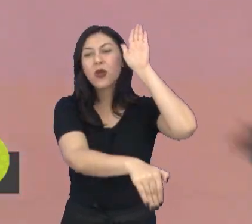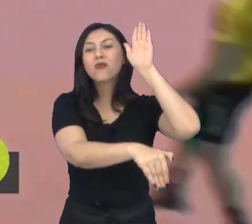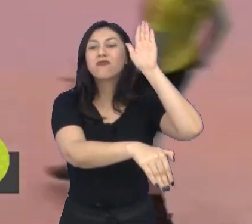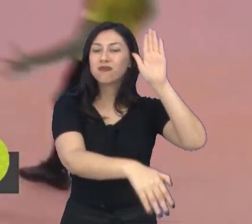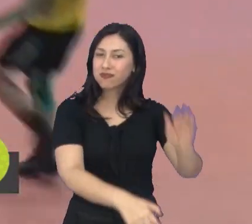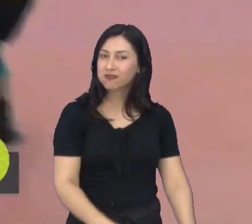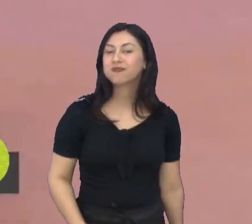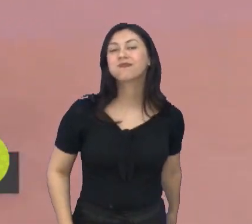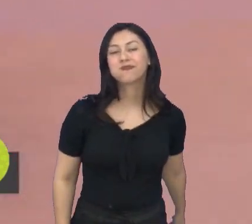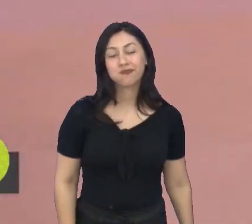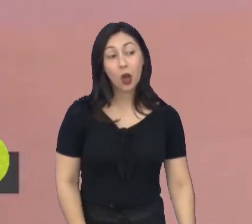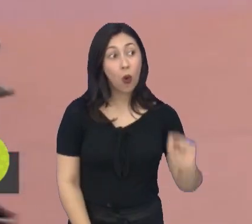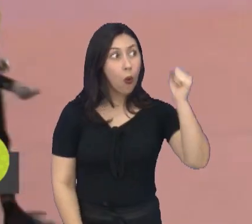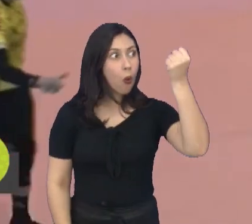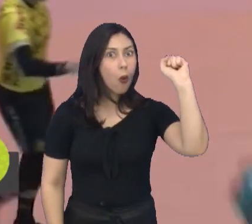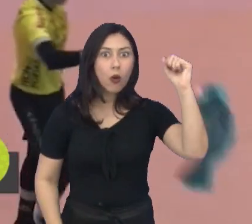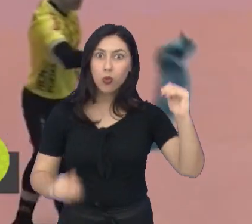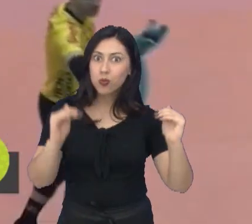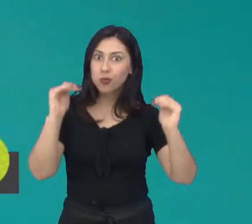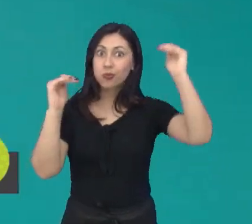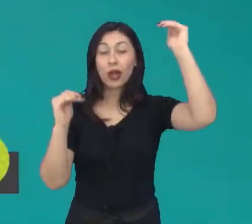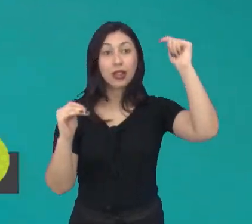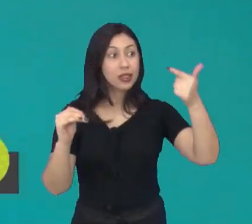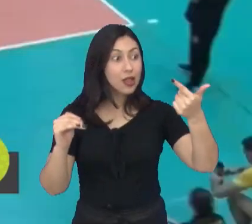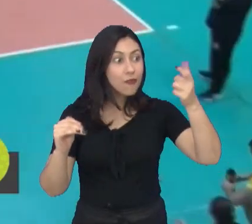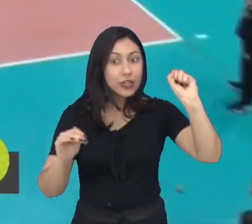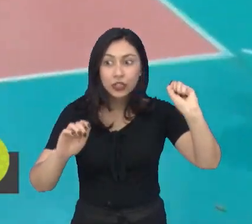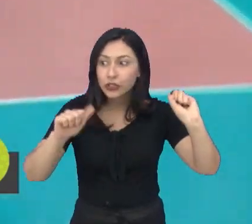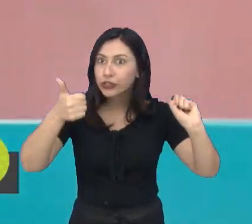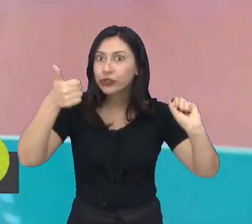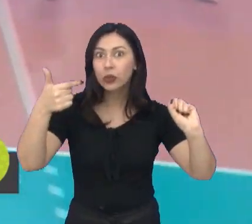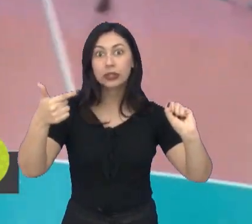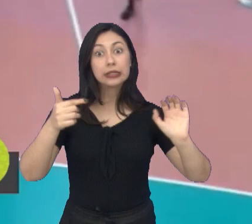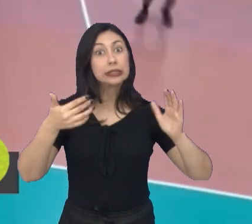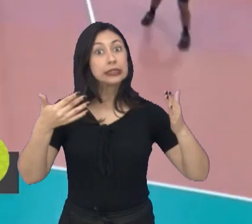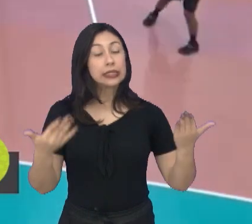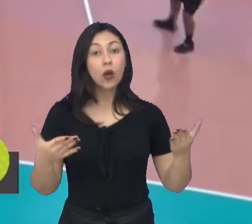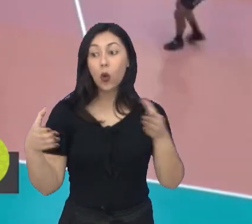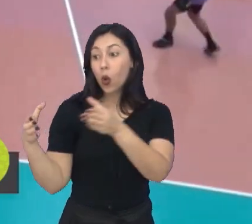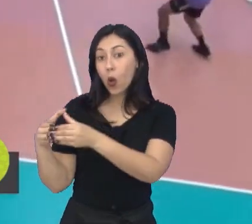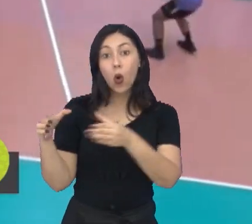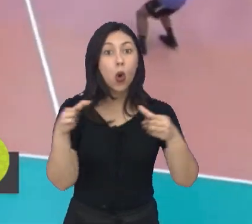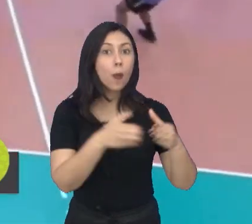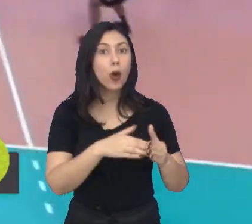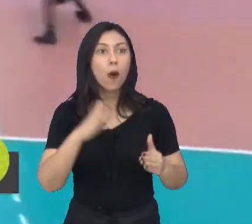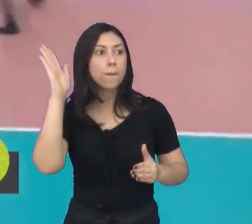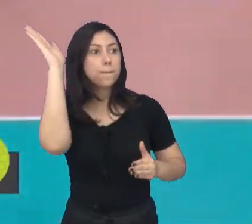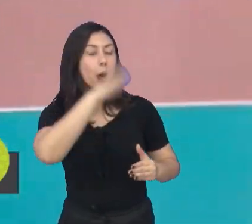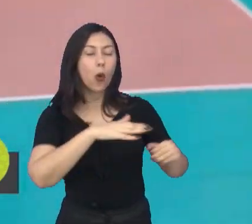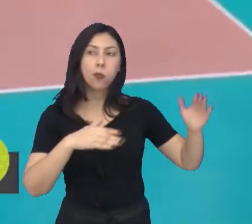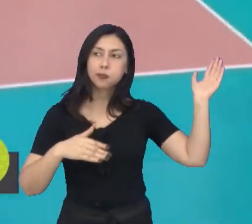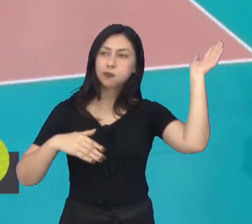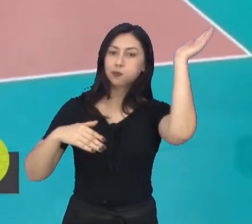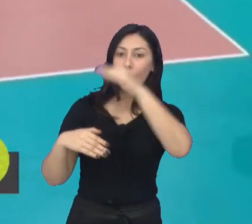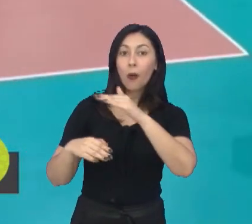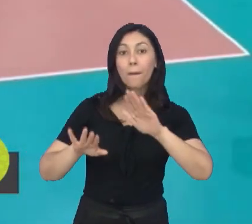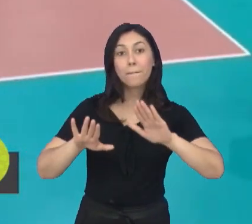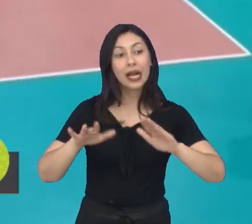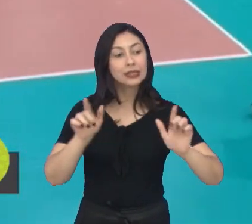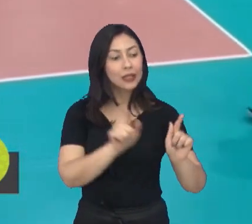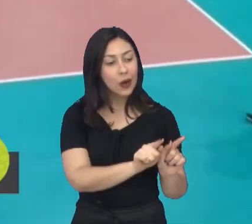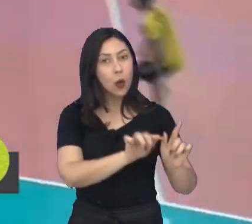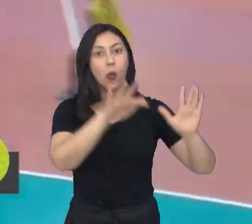de vantagem para o Guarulhos, 20-12. A partir daí, as equipes trocaram pontos e a vantagem guarulhense se